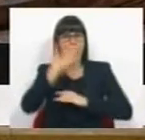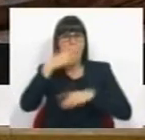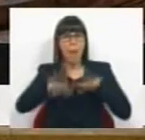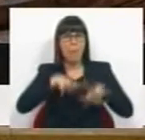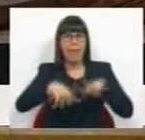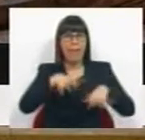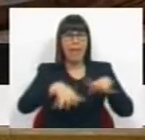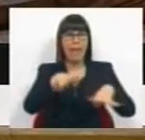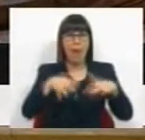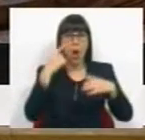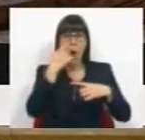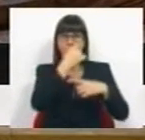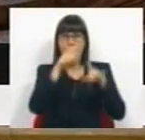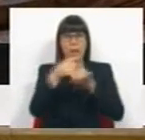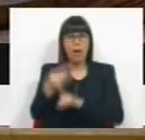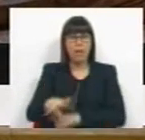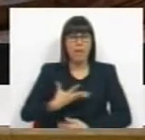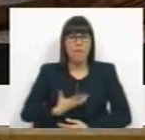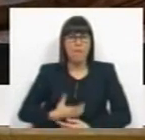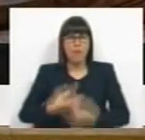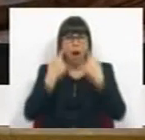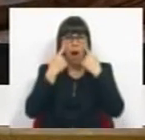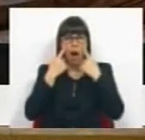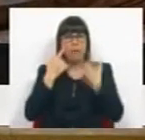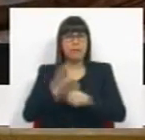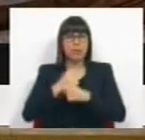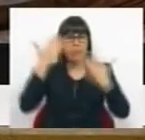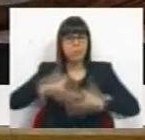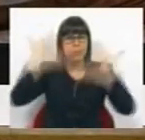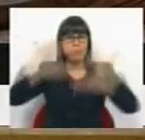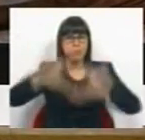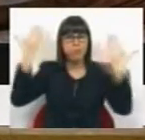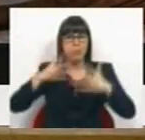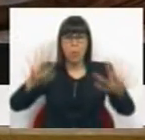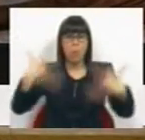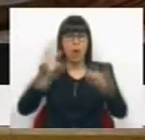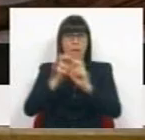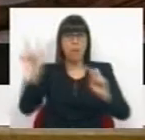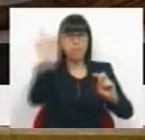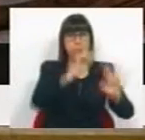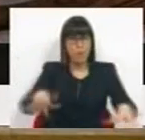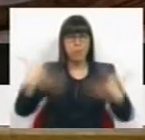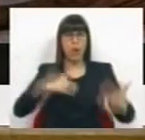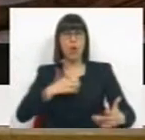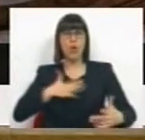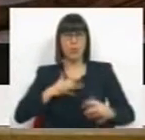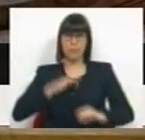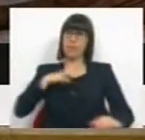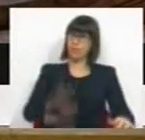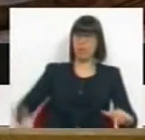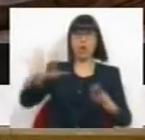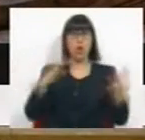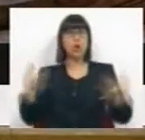pés descalços, nos olhos de uma criança com fome que trabalhava de sol a sol numa qualquer fábrica de um dos donos do nosso